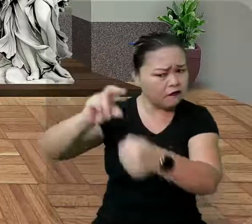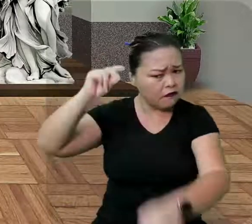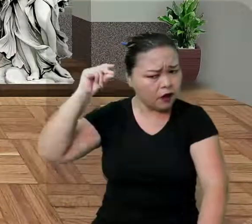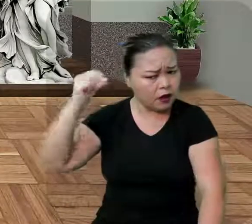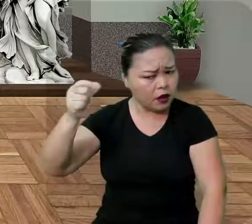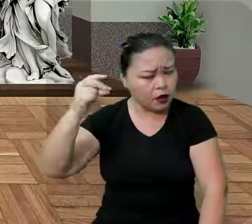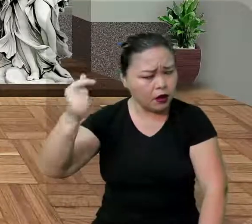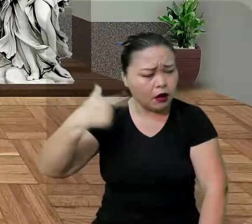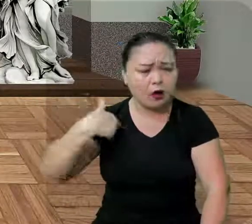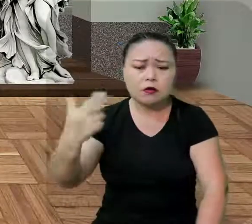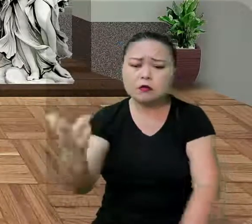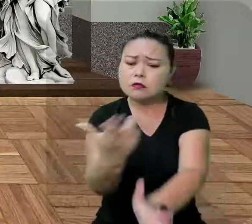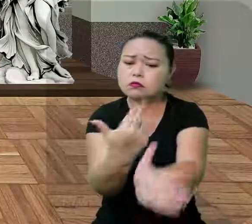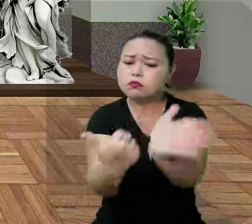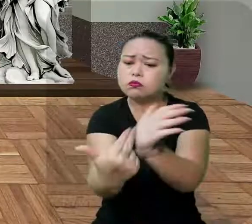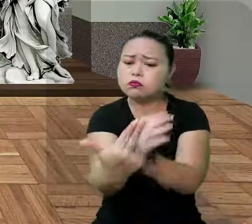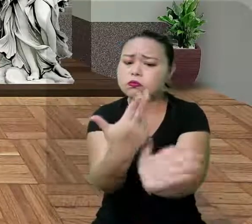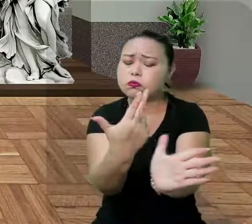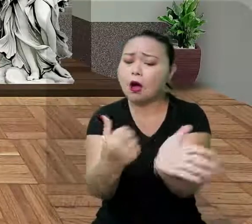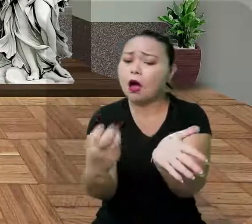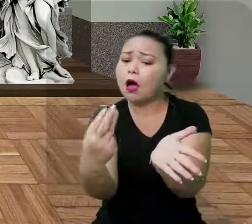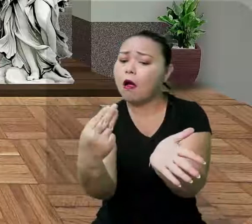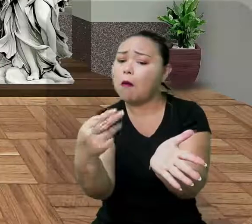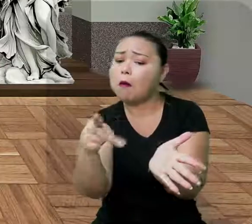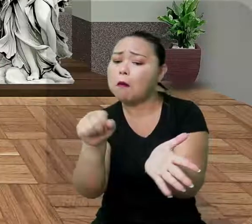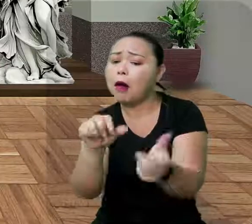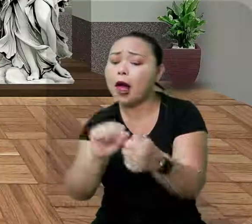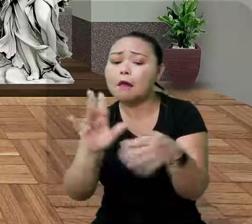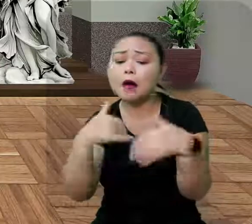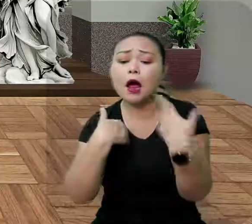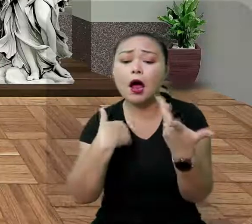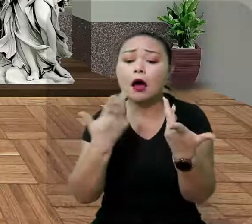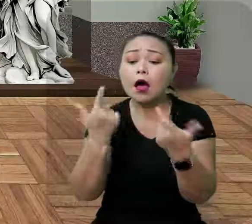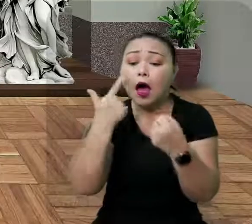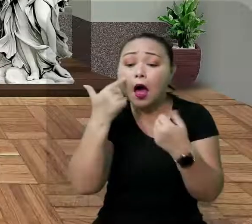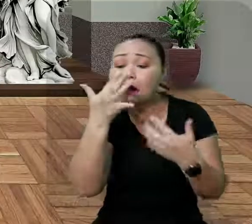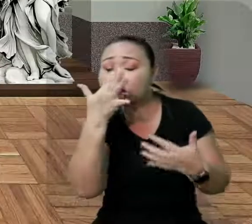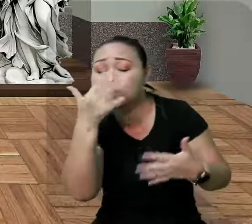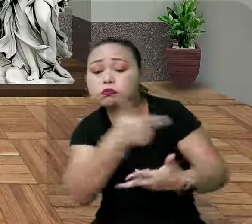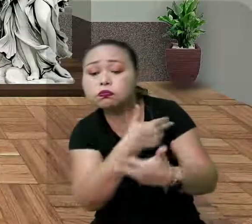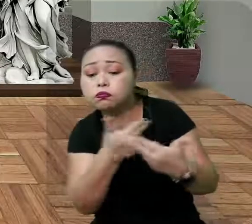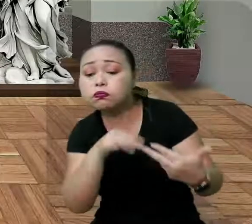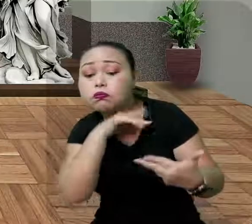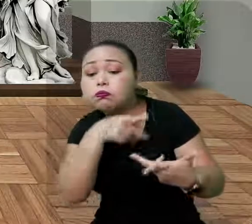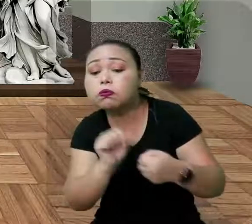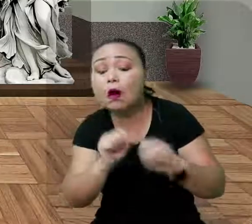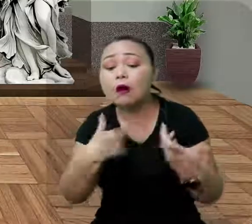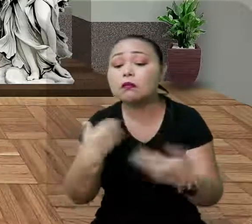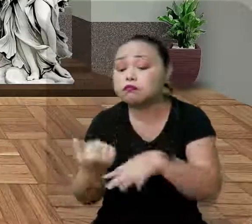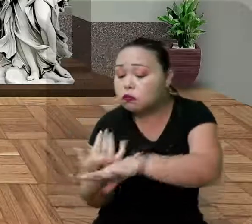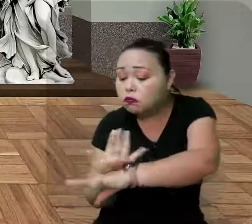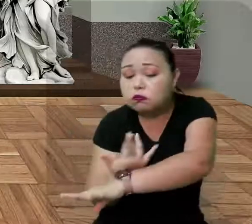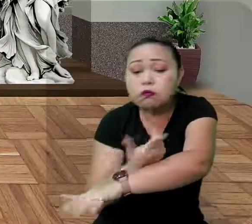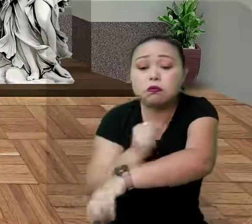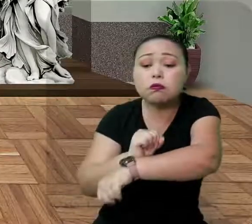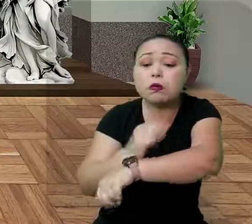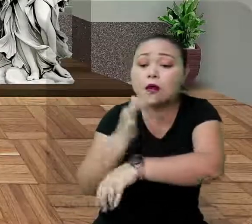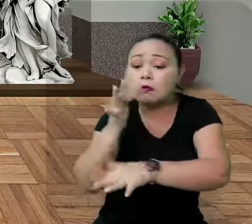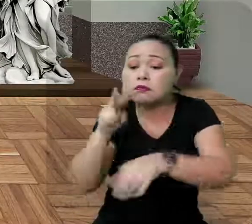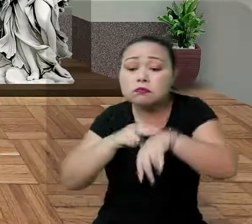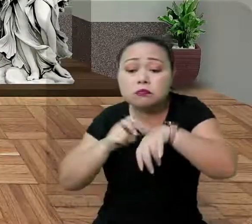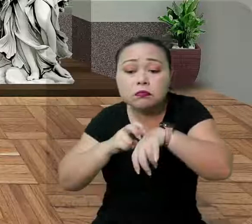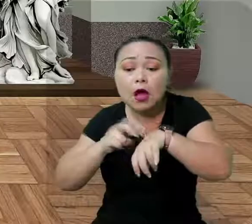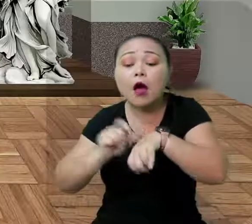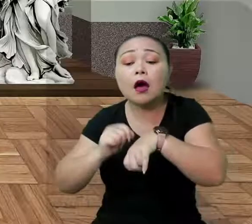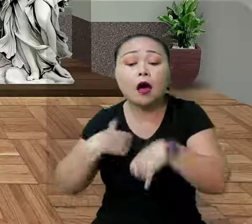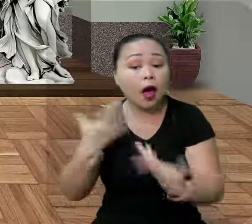ó o filme dos mapas entendi fala e de fora Nossa isso que vocês